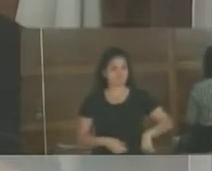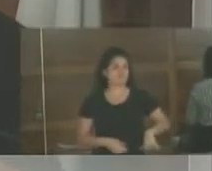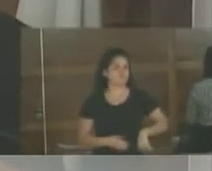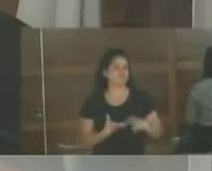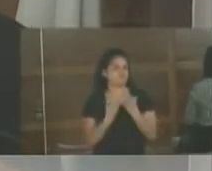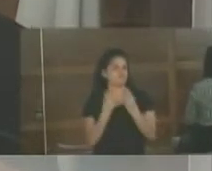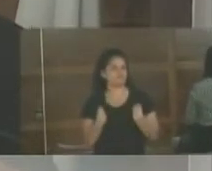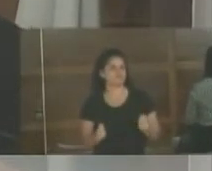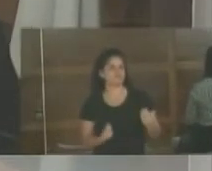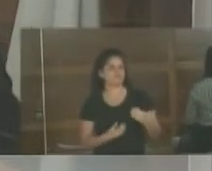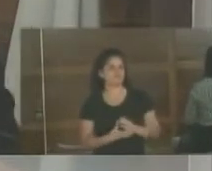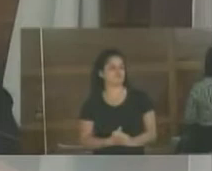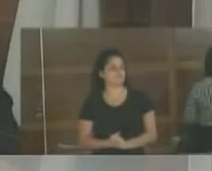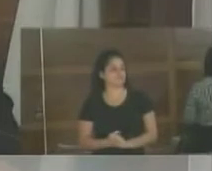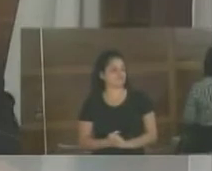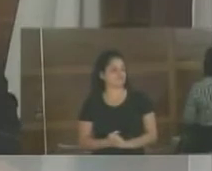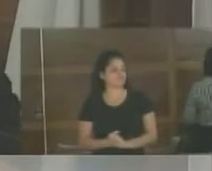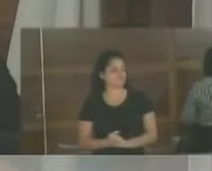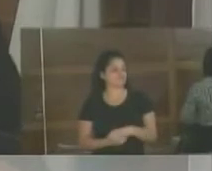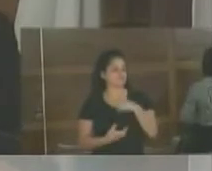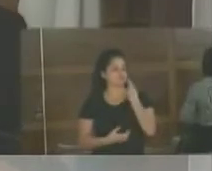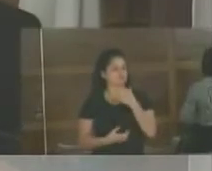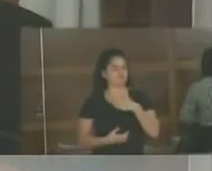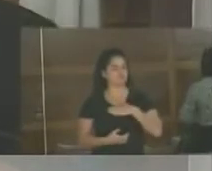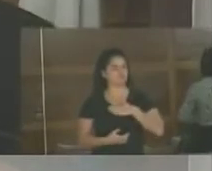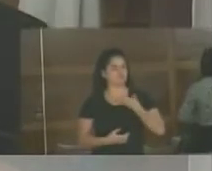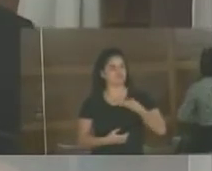E falar com o amigo nobre vereador